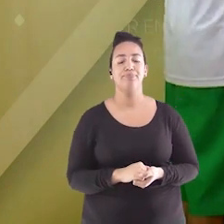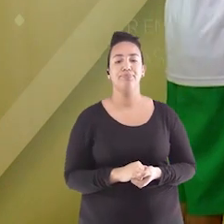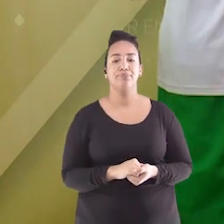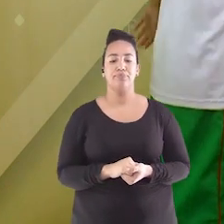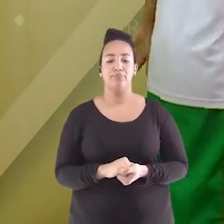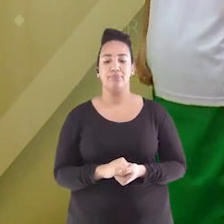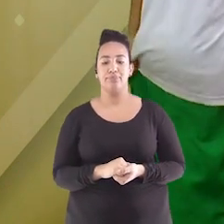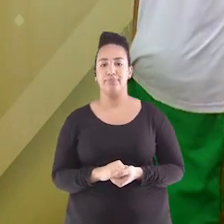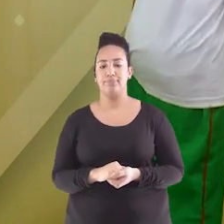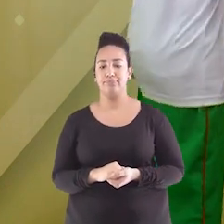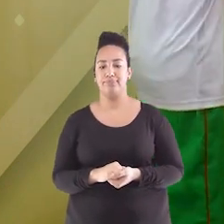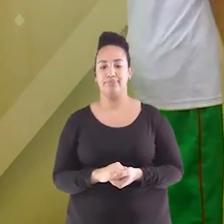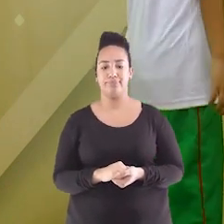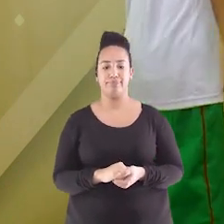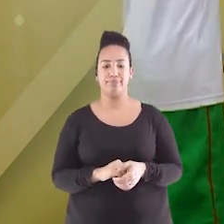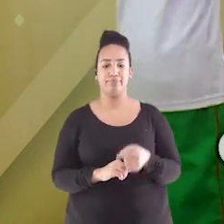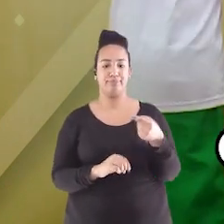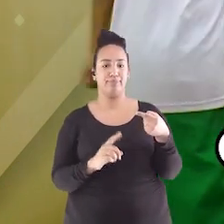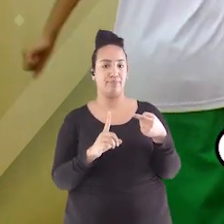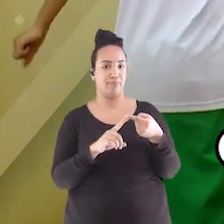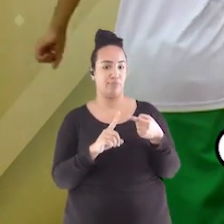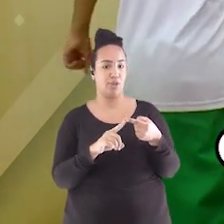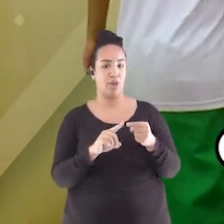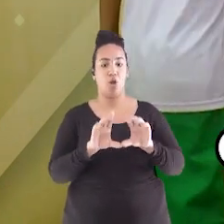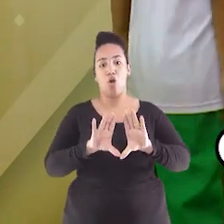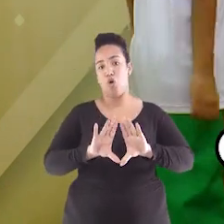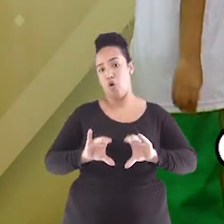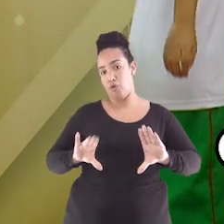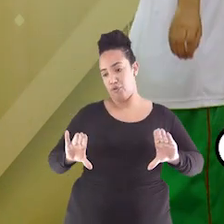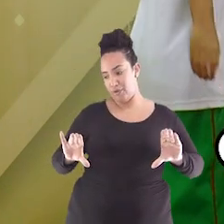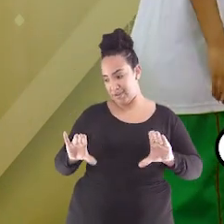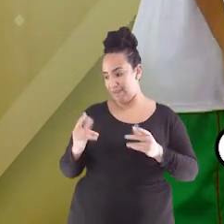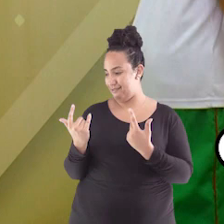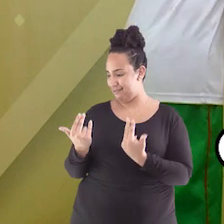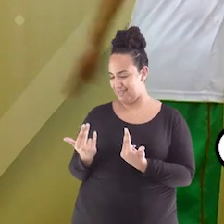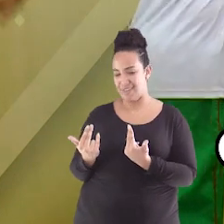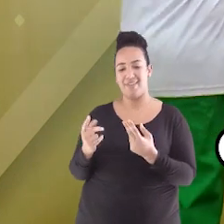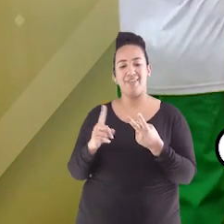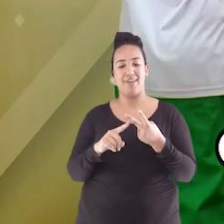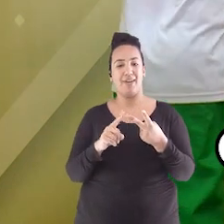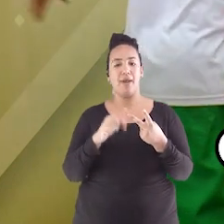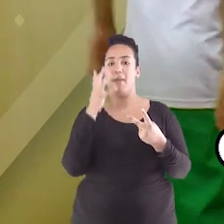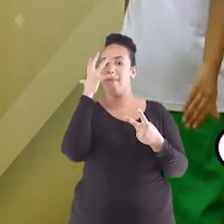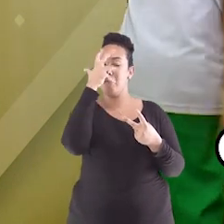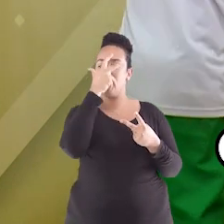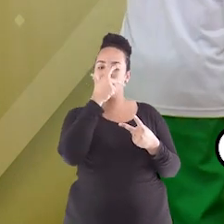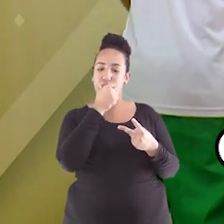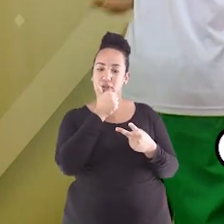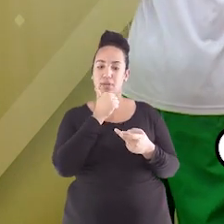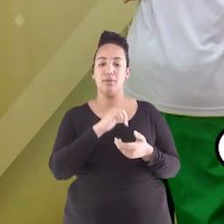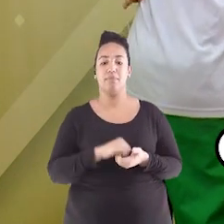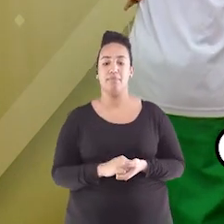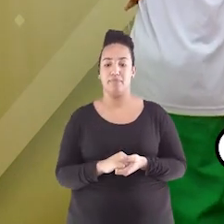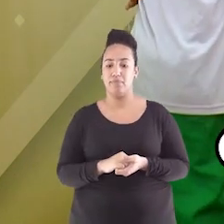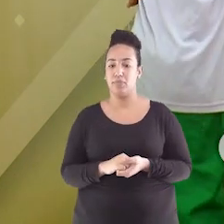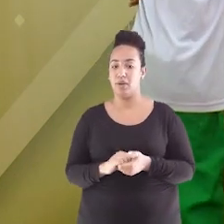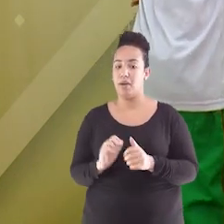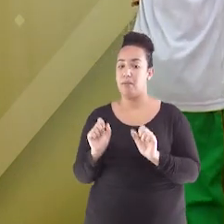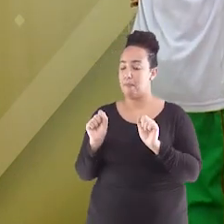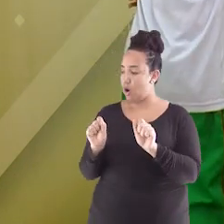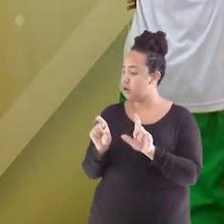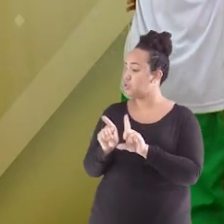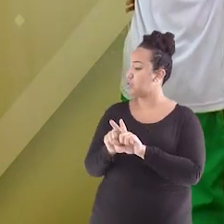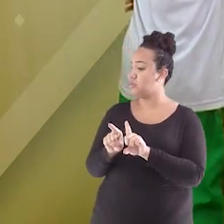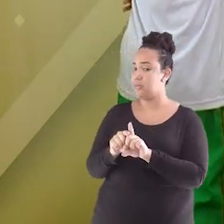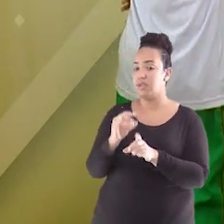Então vamos lá, hein? Olha lá. Eu coloquei confortável, igual você, e ela é bonita. Isso poderia é ser?